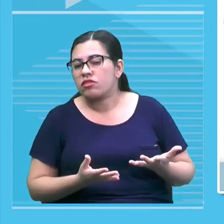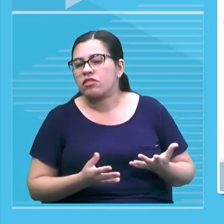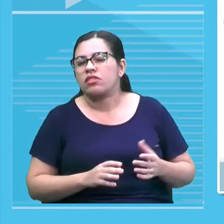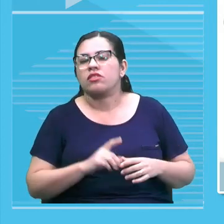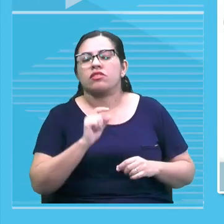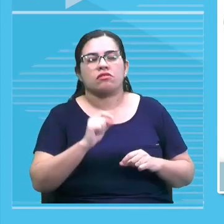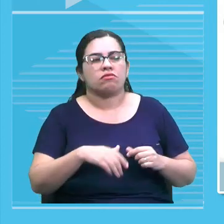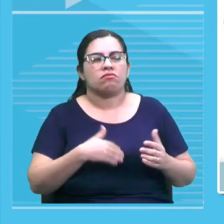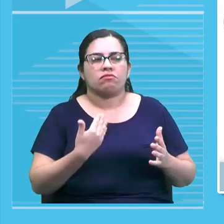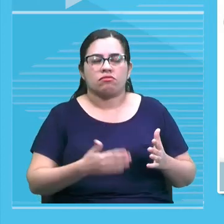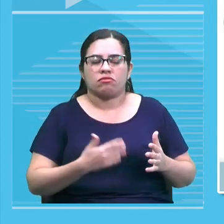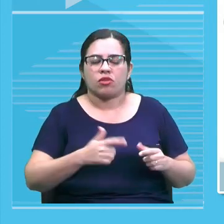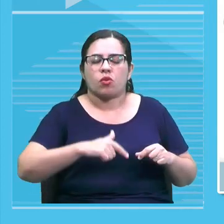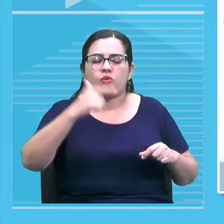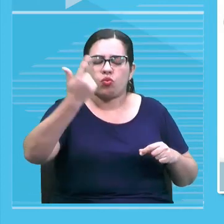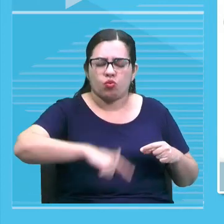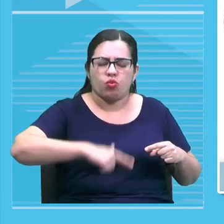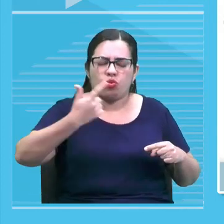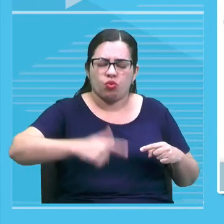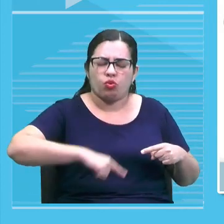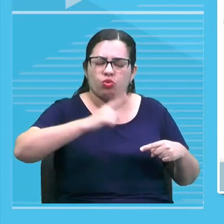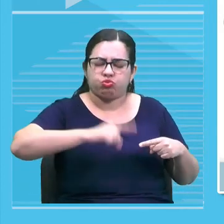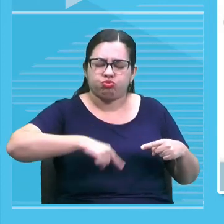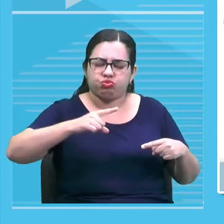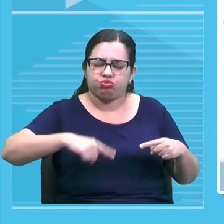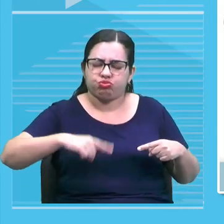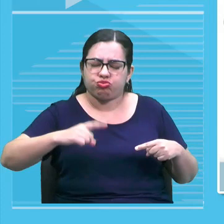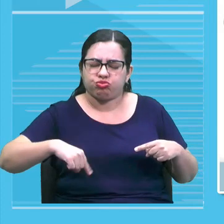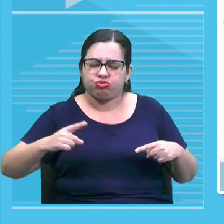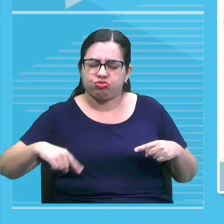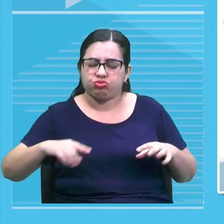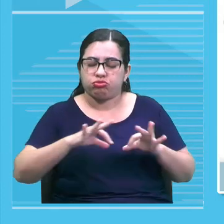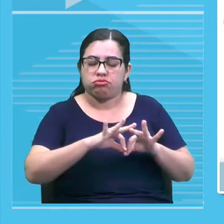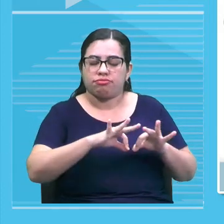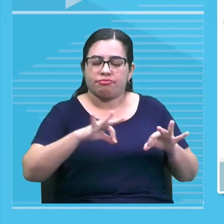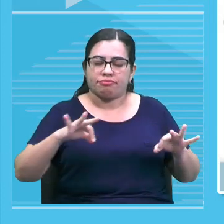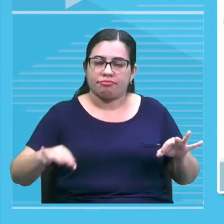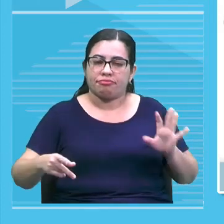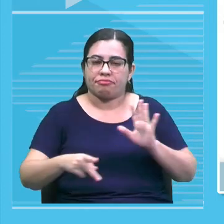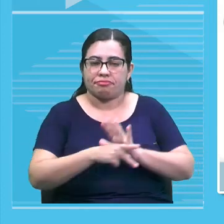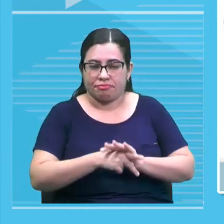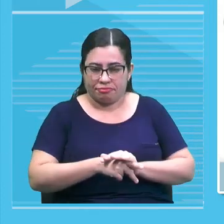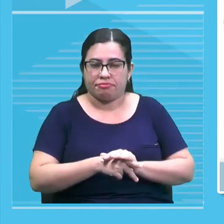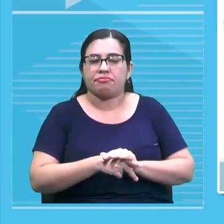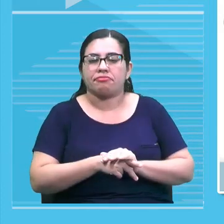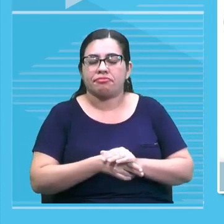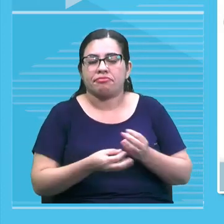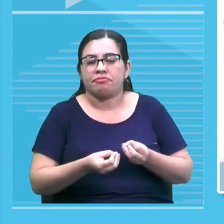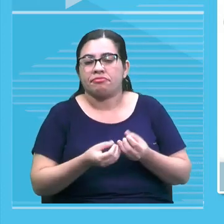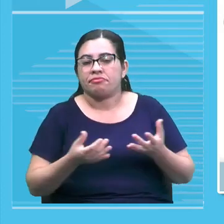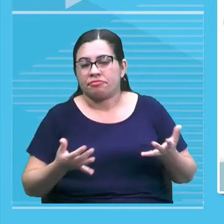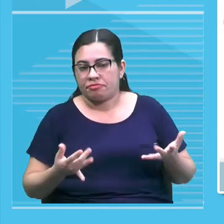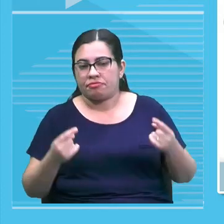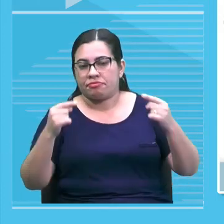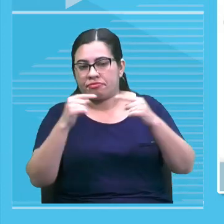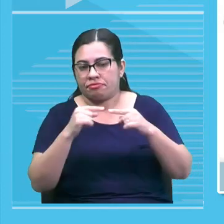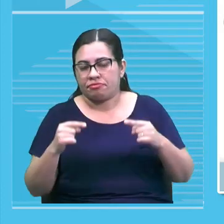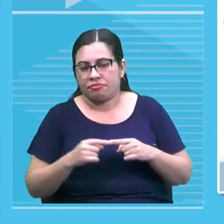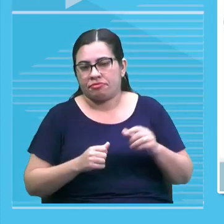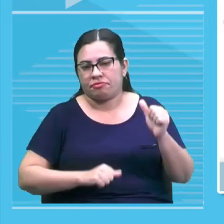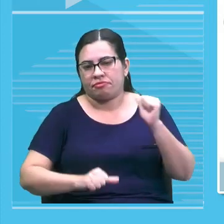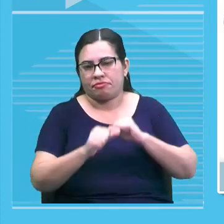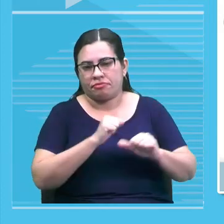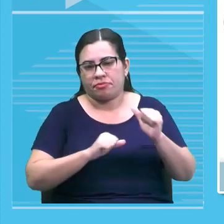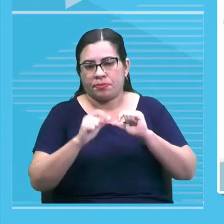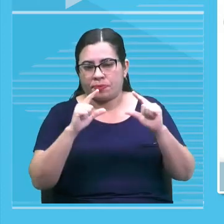vez mais repetida Ou seja a distância de uma onda para outra vai se